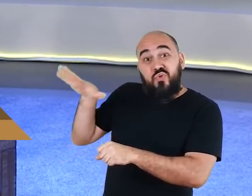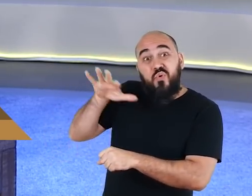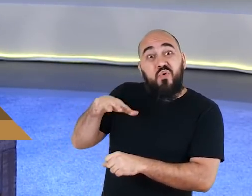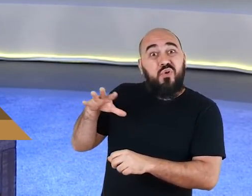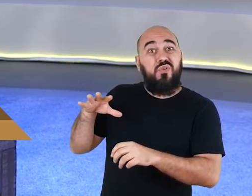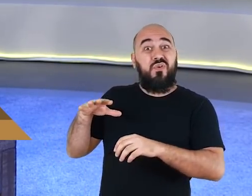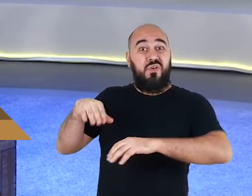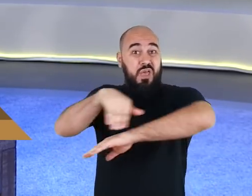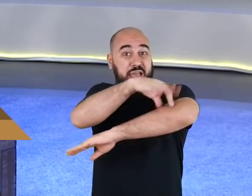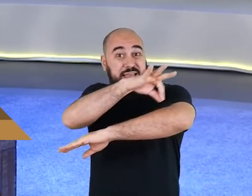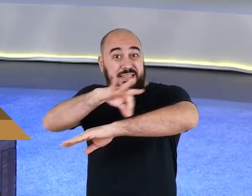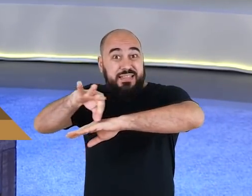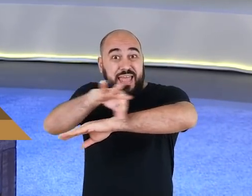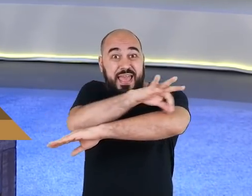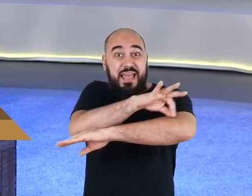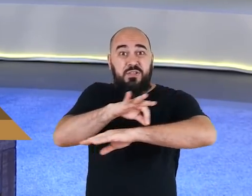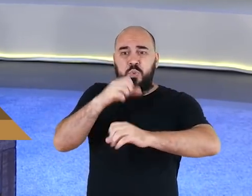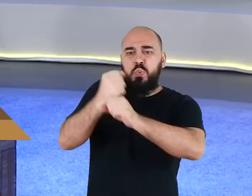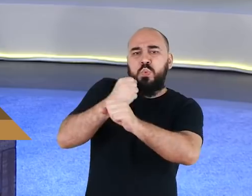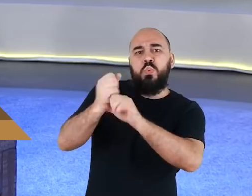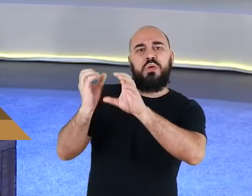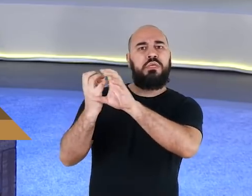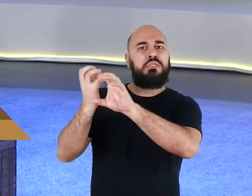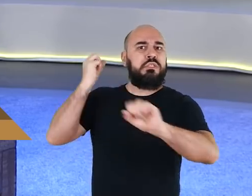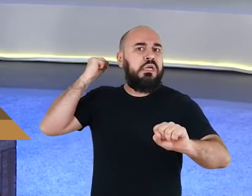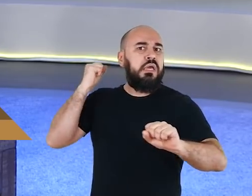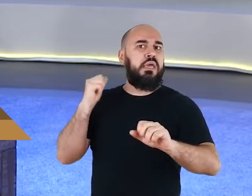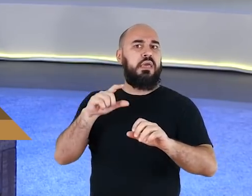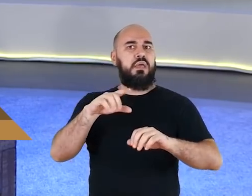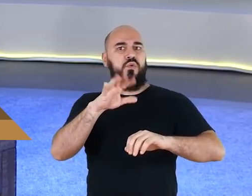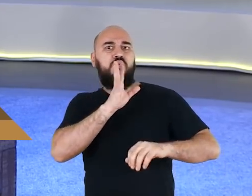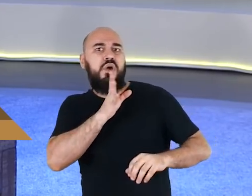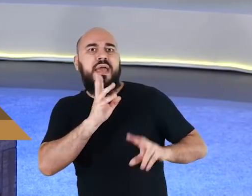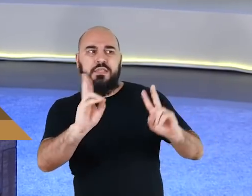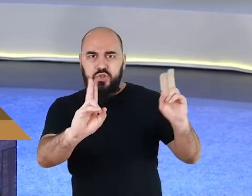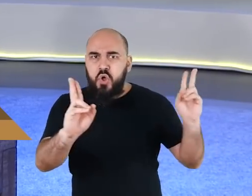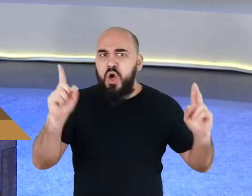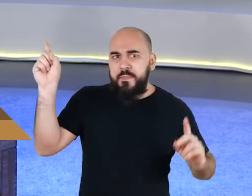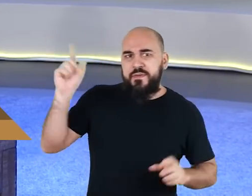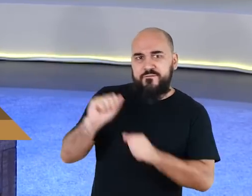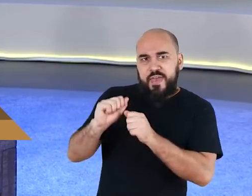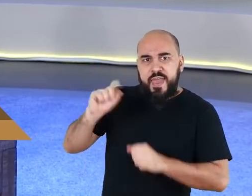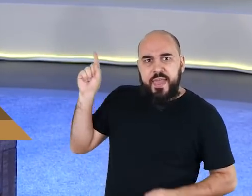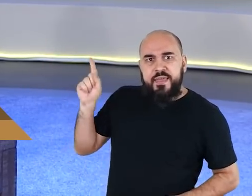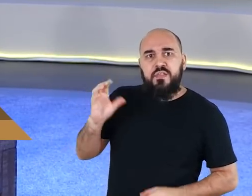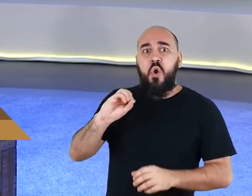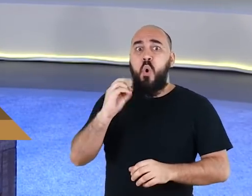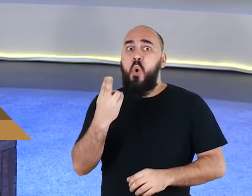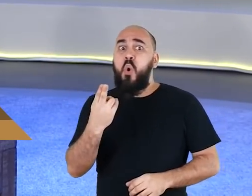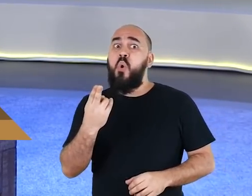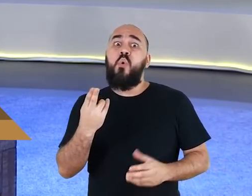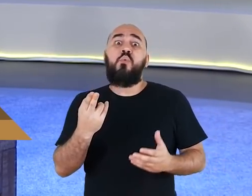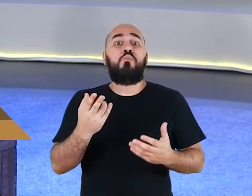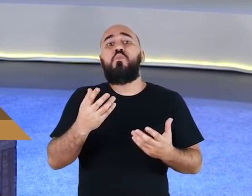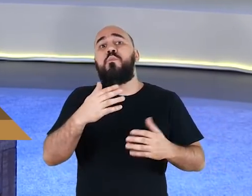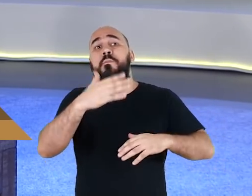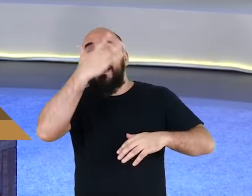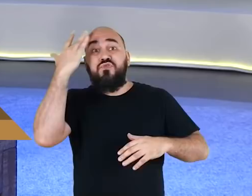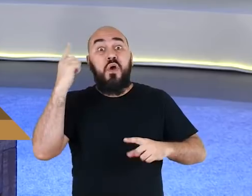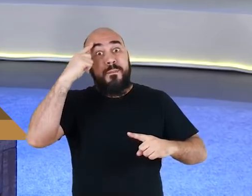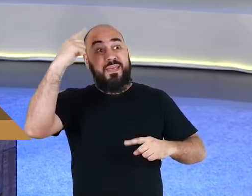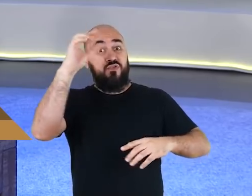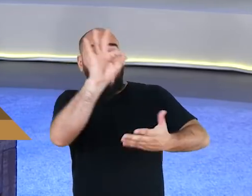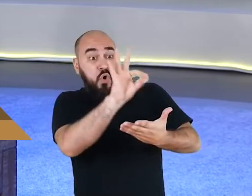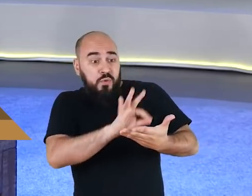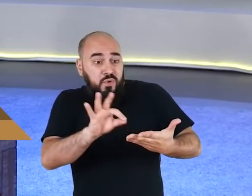planta desses monumentos ou os engenheiros que os edificaram. Até mesmo o nome dos monarcas